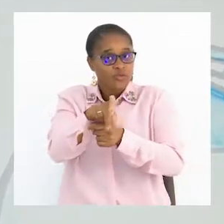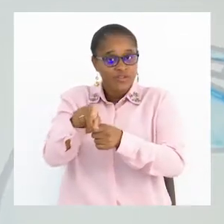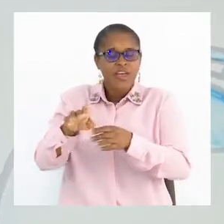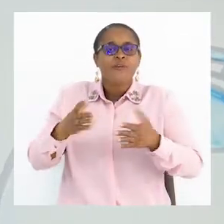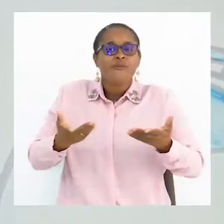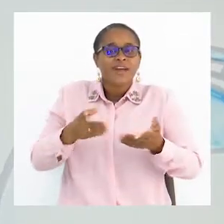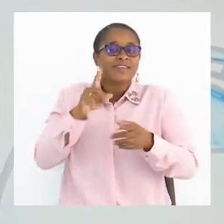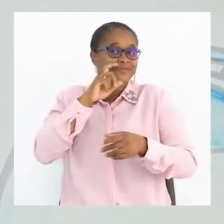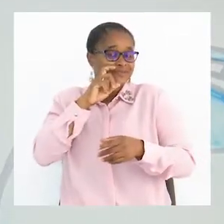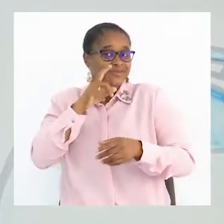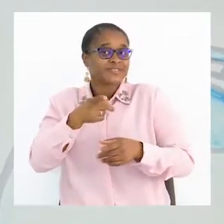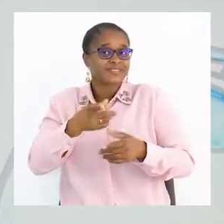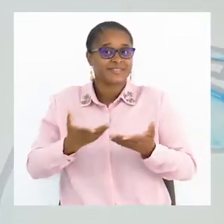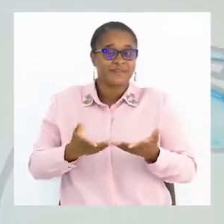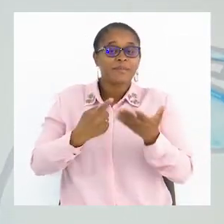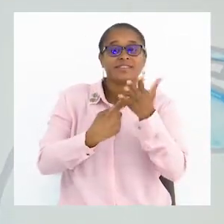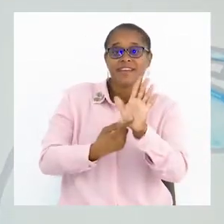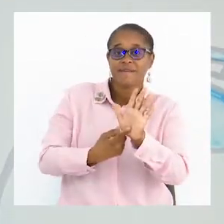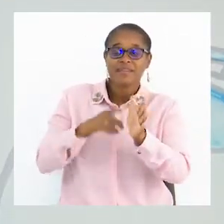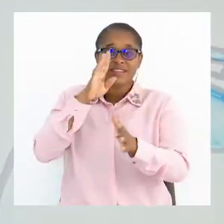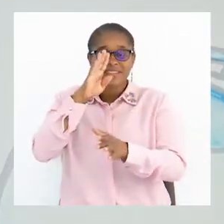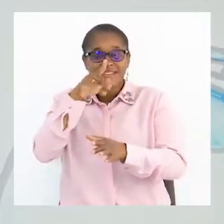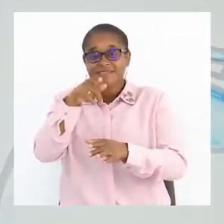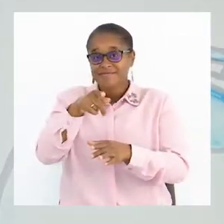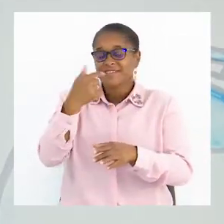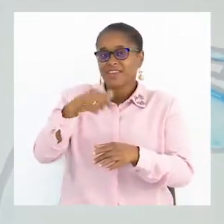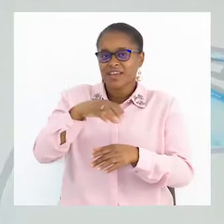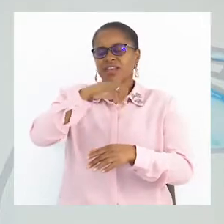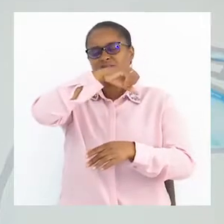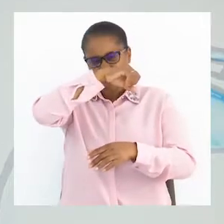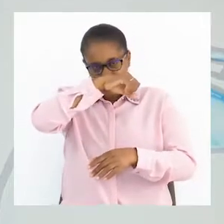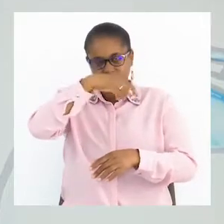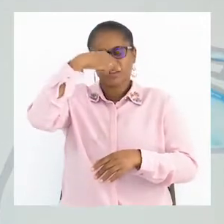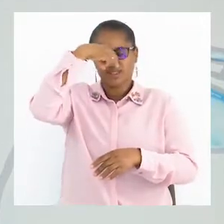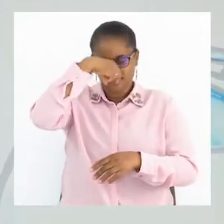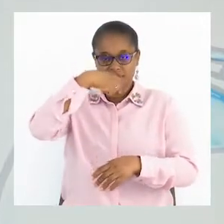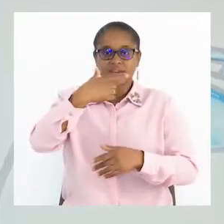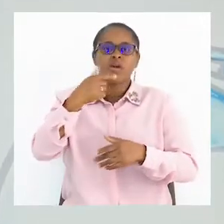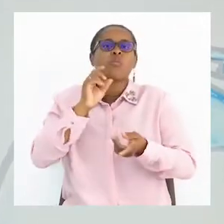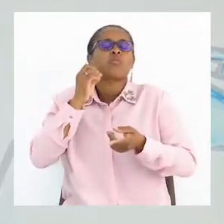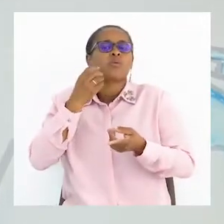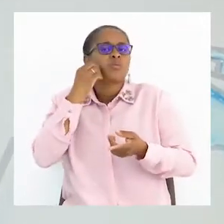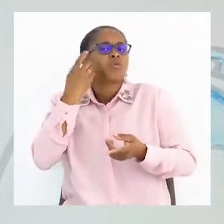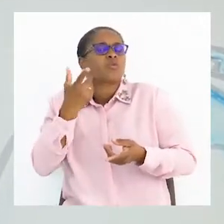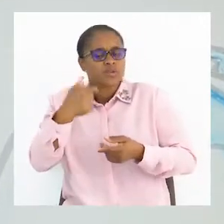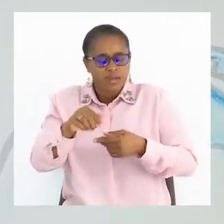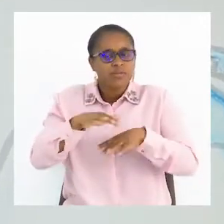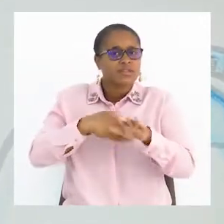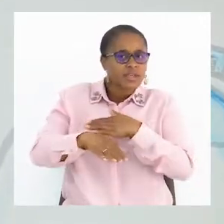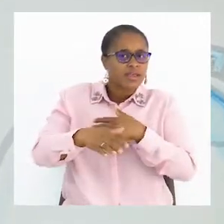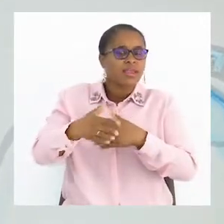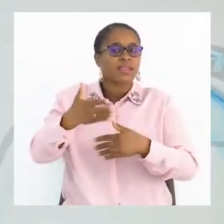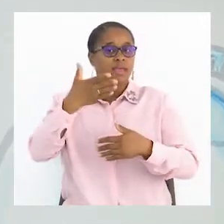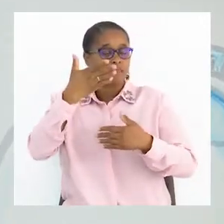são essas medidas? Por exemplo, se estivermos a tossir ou a expirar, como é que devemos fazer? Tapar a boca